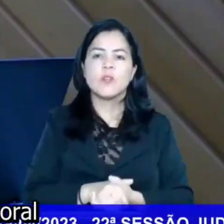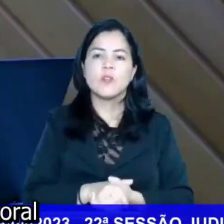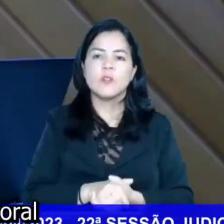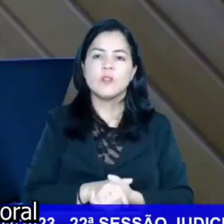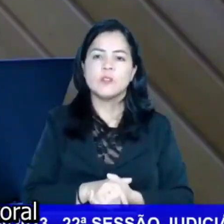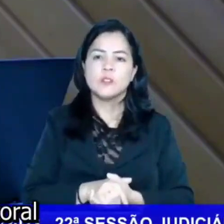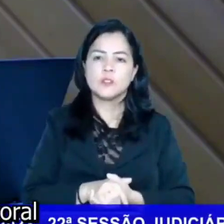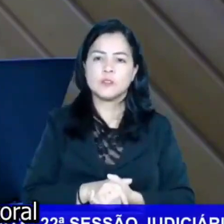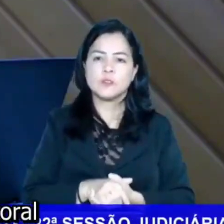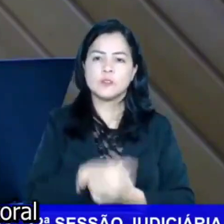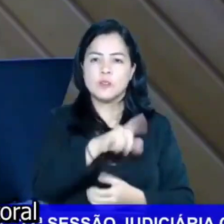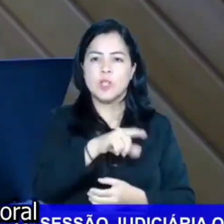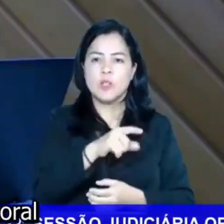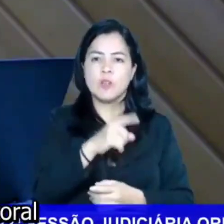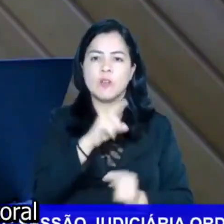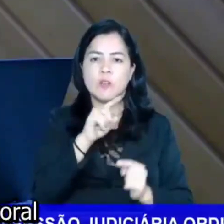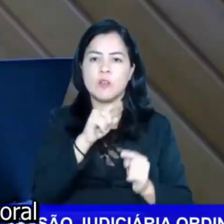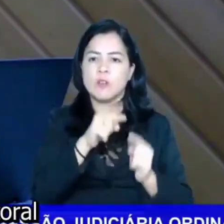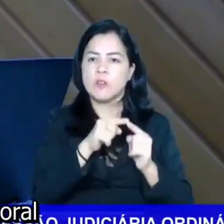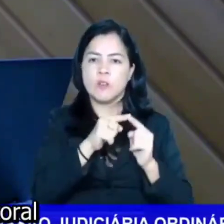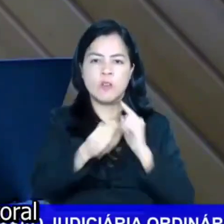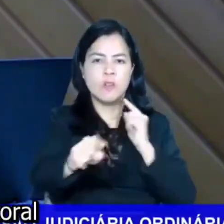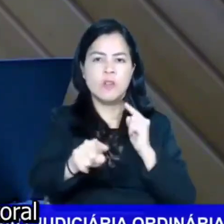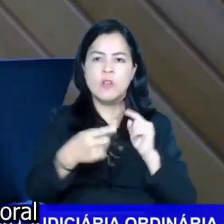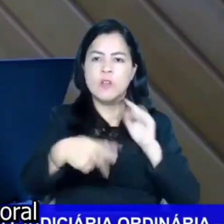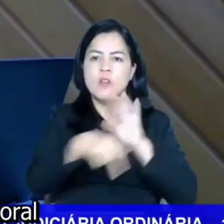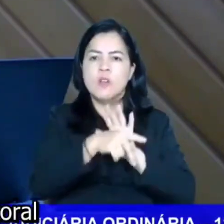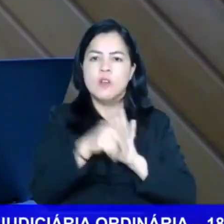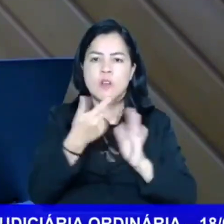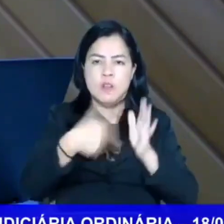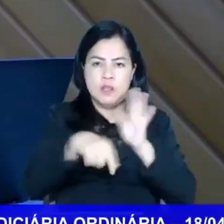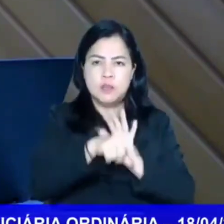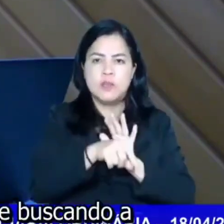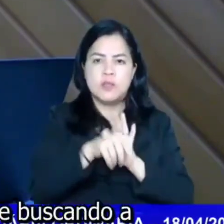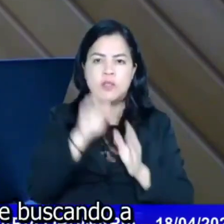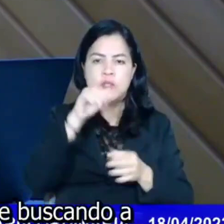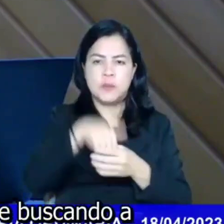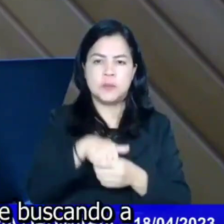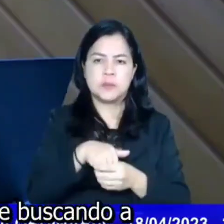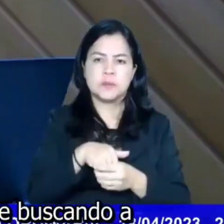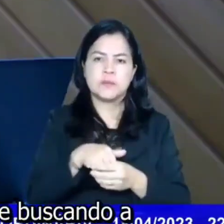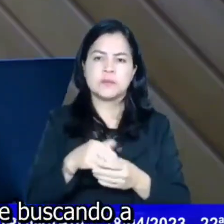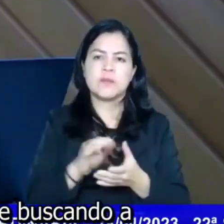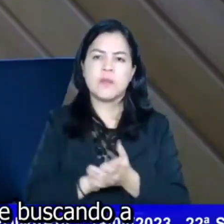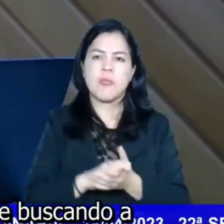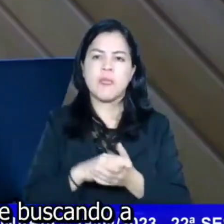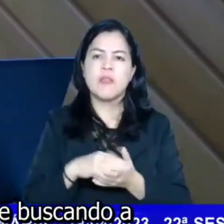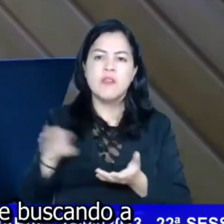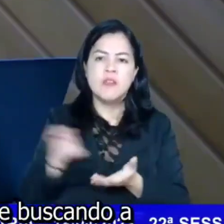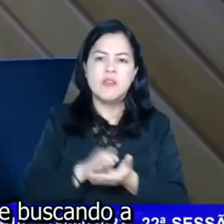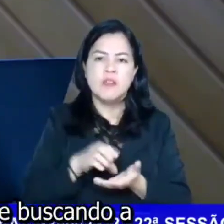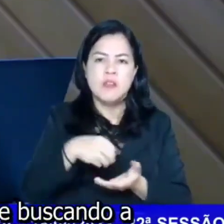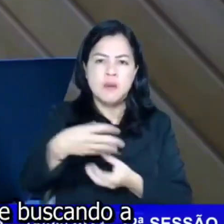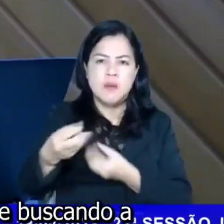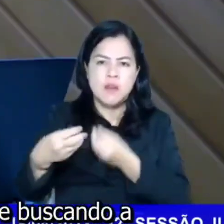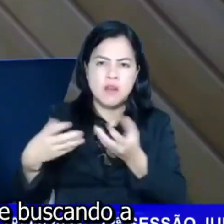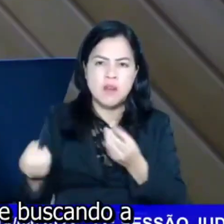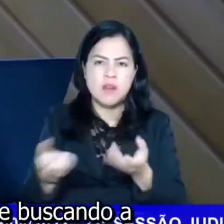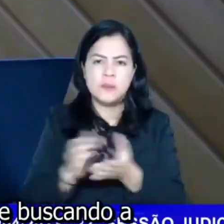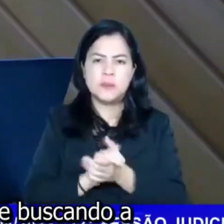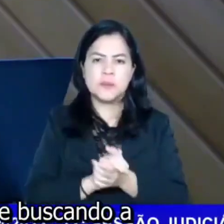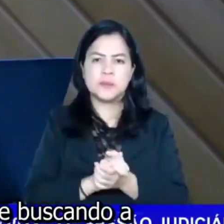é vedado pela própria legislação eleitoral. Essa distribuição, como ele pretendia